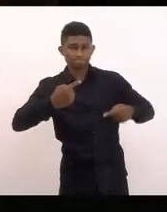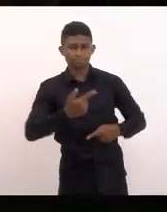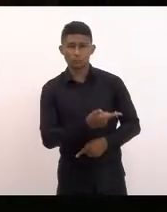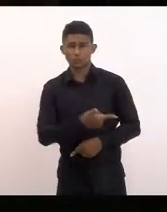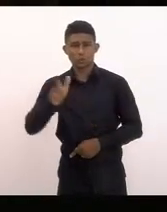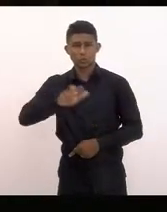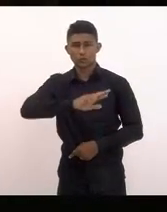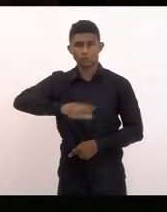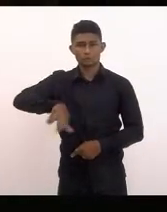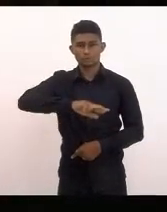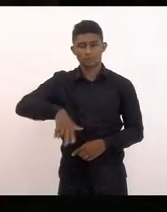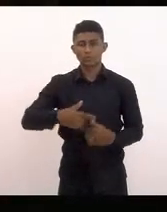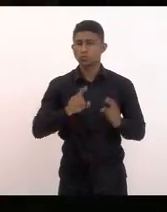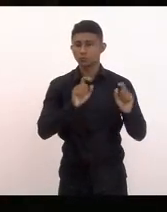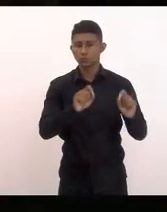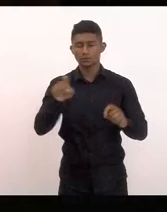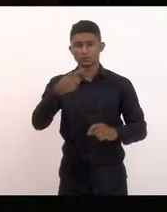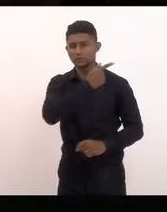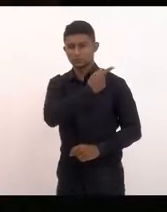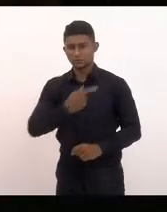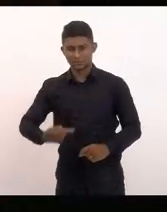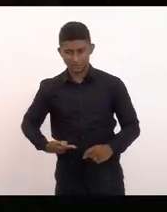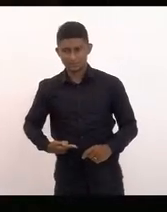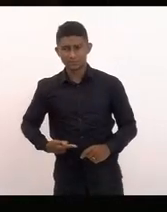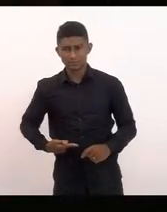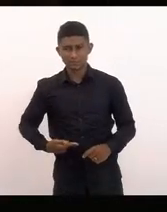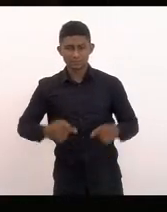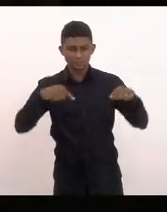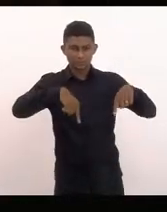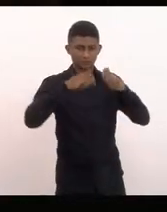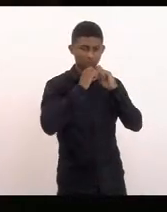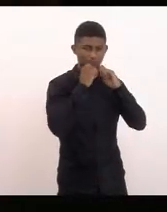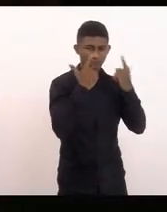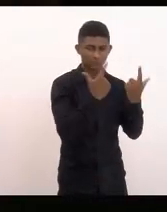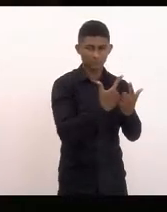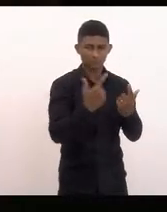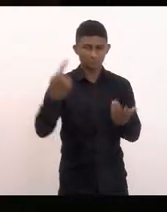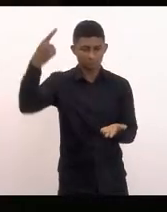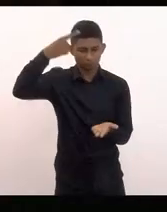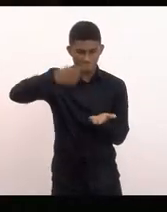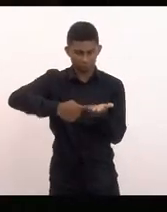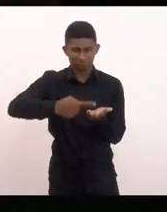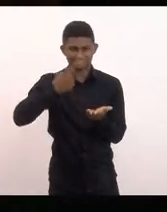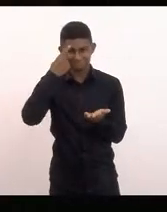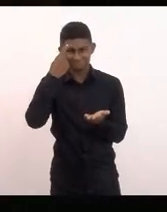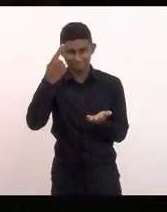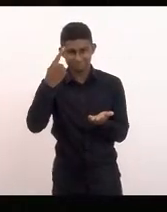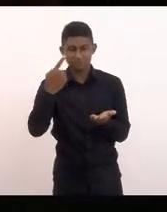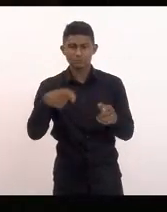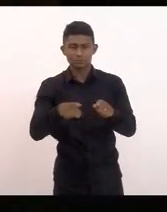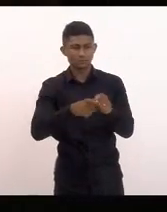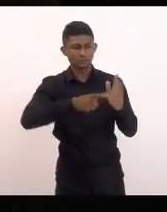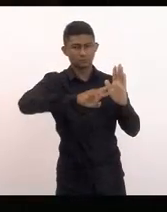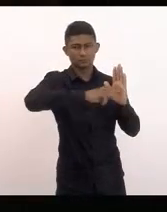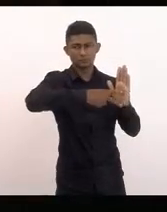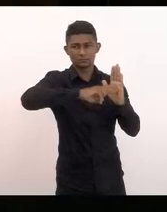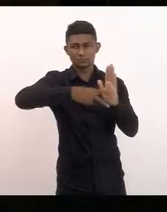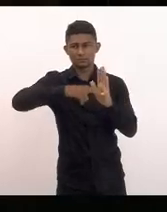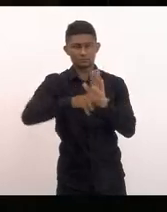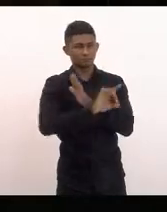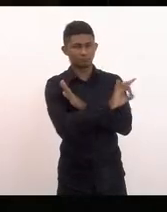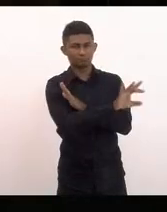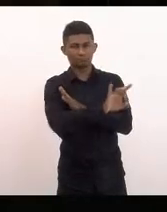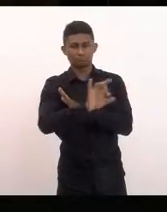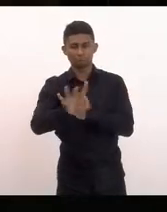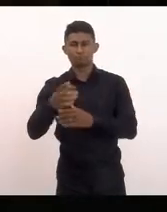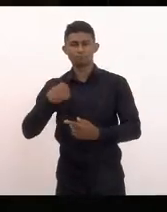um acordo do governador com esta casa, que foi ouvida, e com os sindicatos. Eu quero perguntar